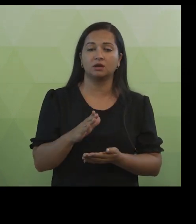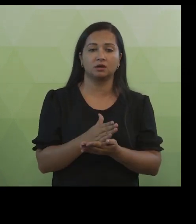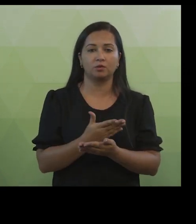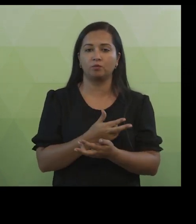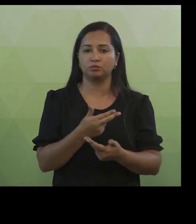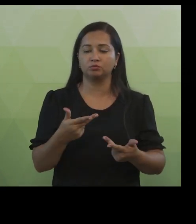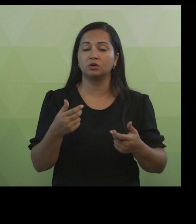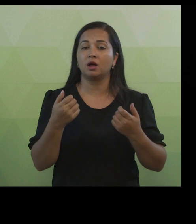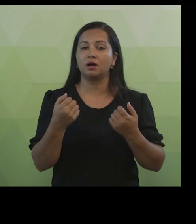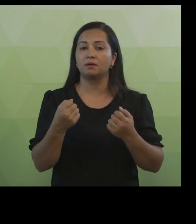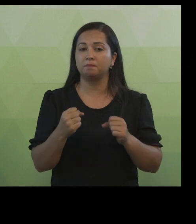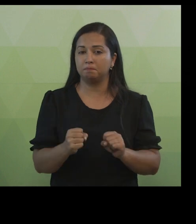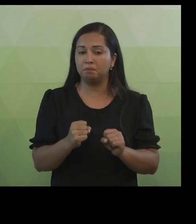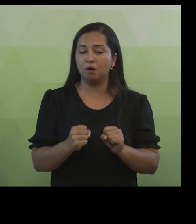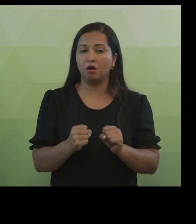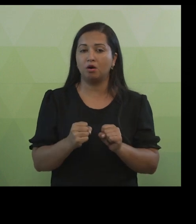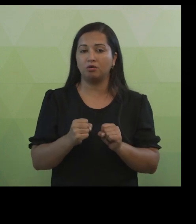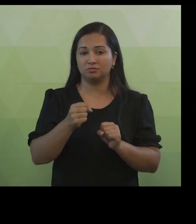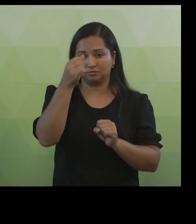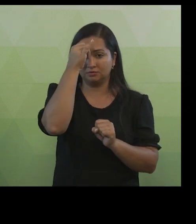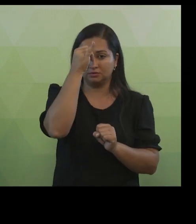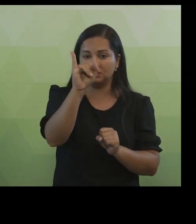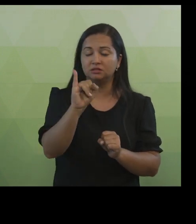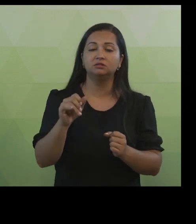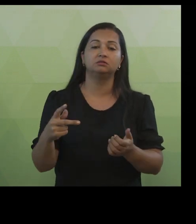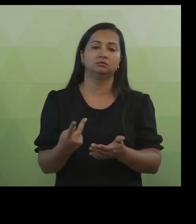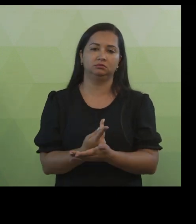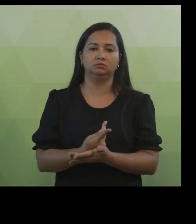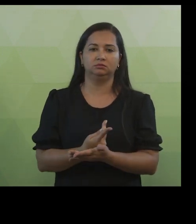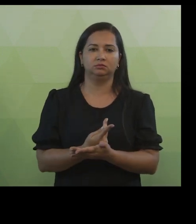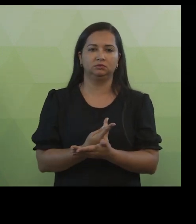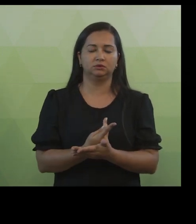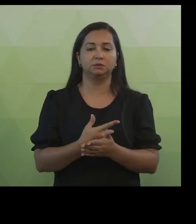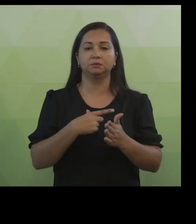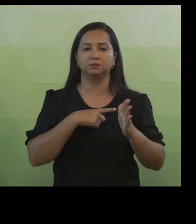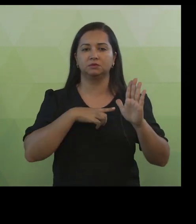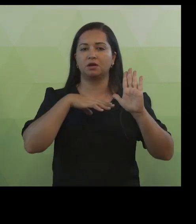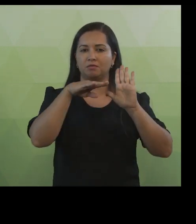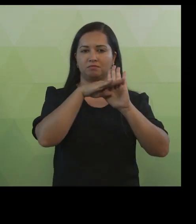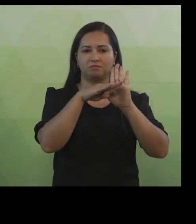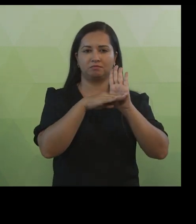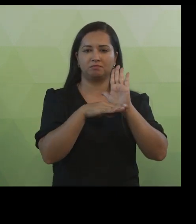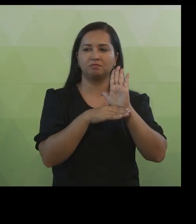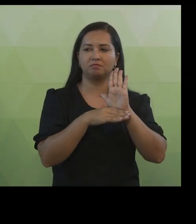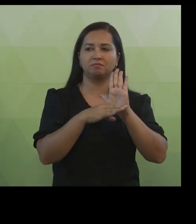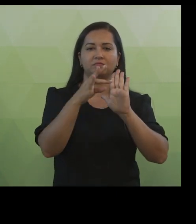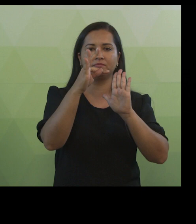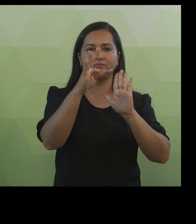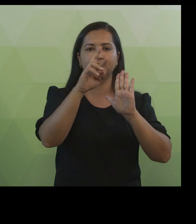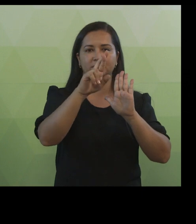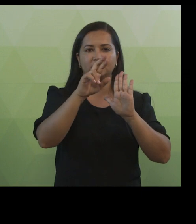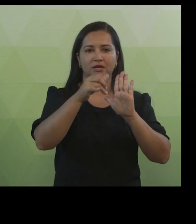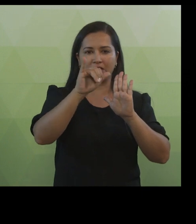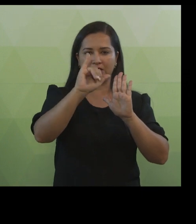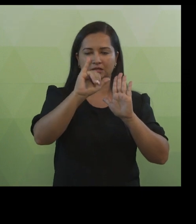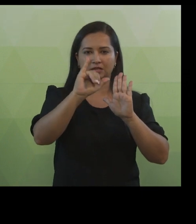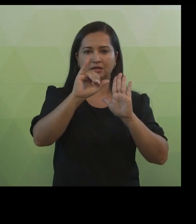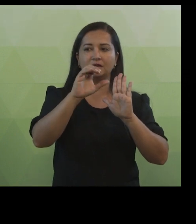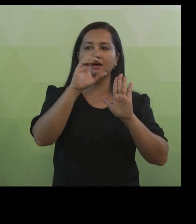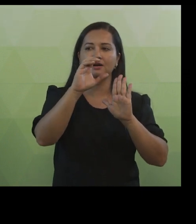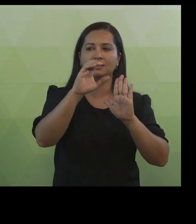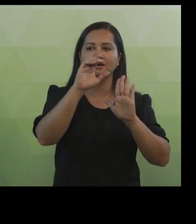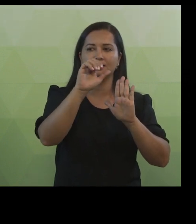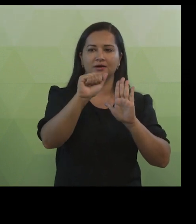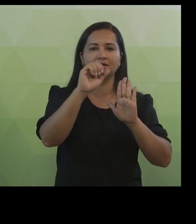pelo programador. Para tanto, existe o bloco chamado try-catch, que é